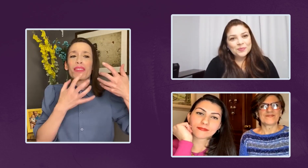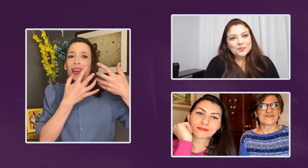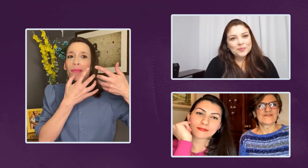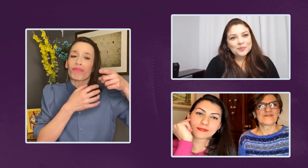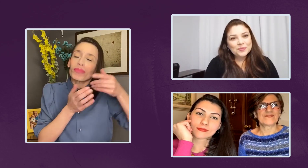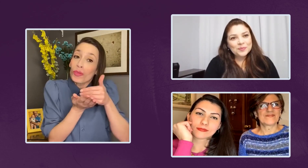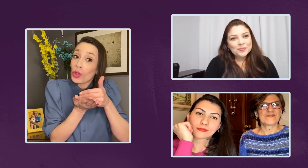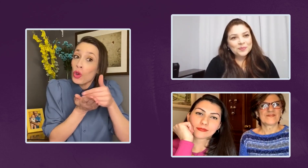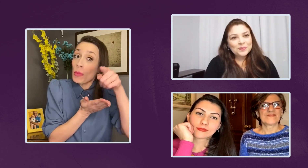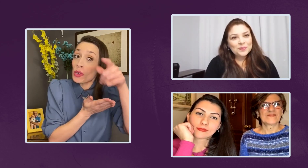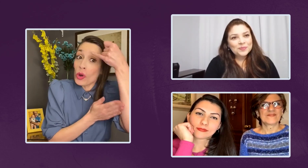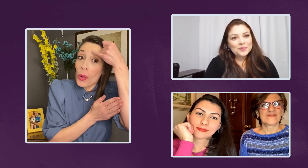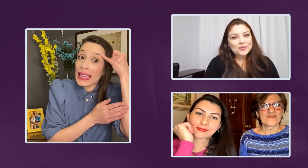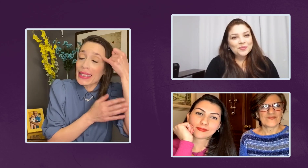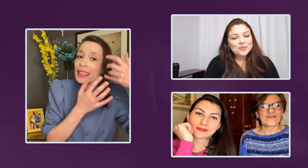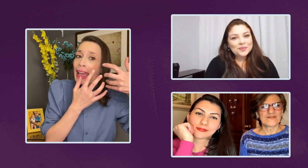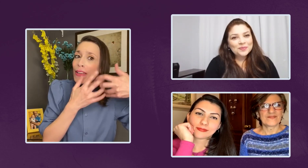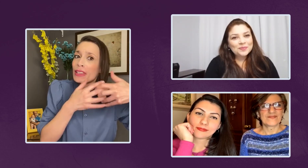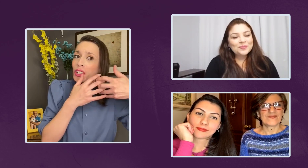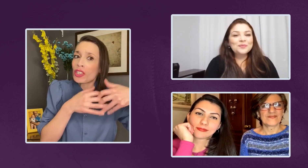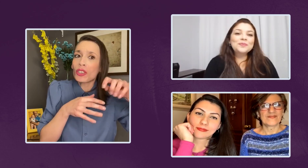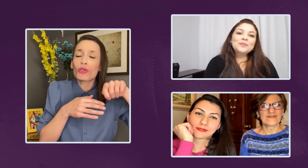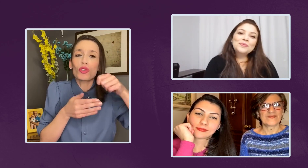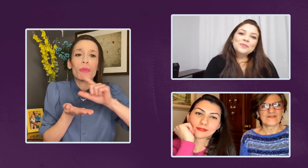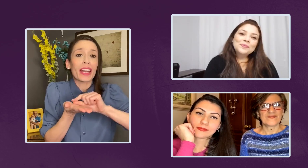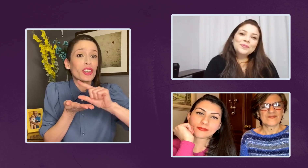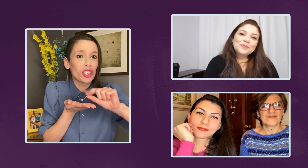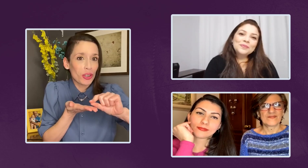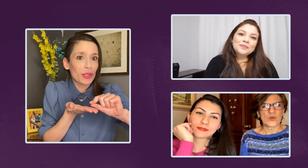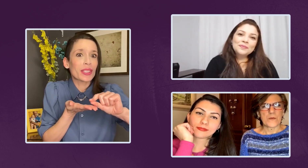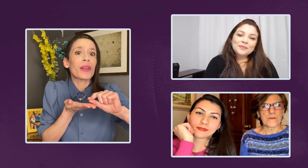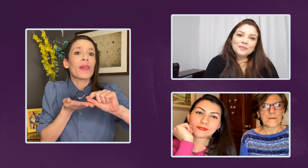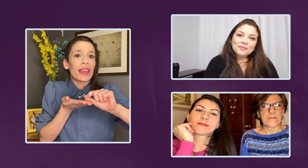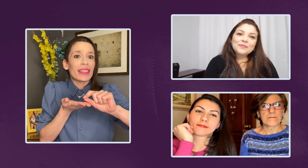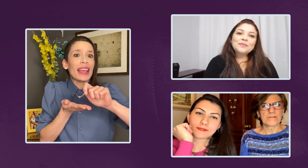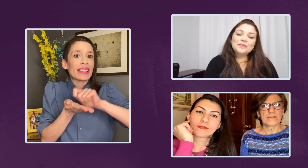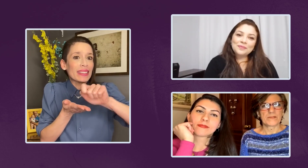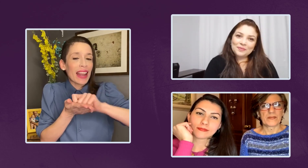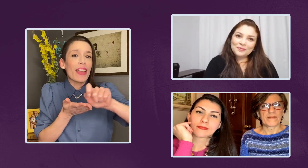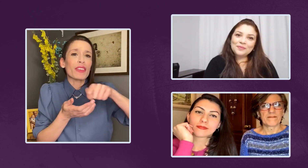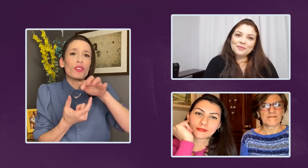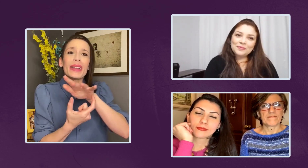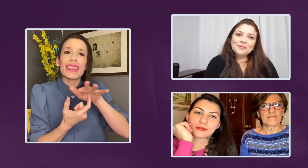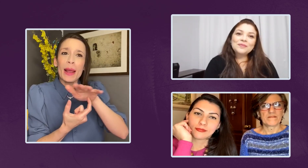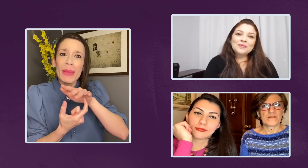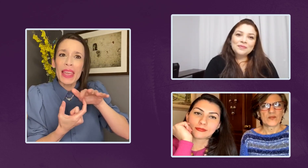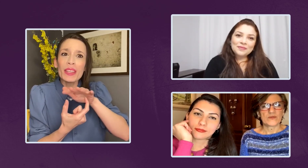gente começou com a Isa, né, refletindo sobre artigos, né, que escrevem